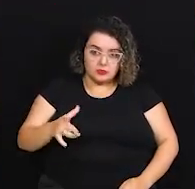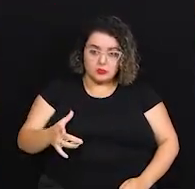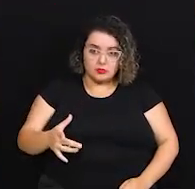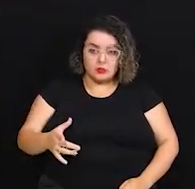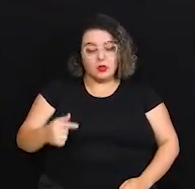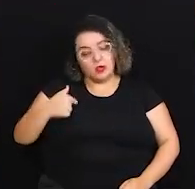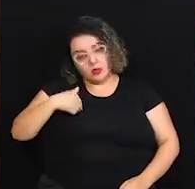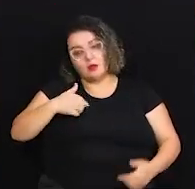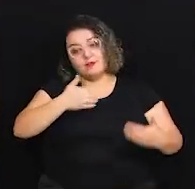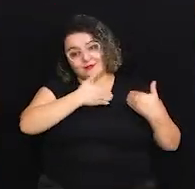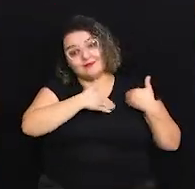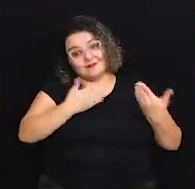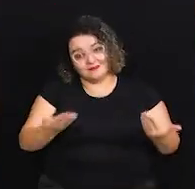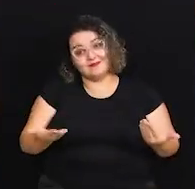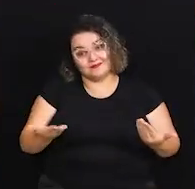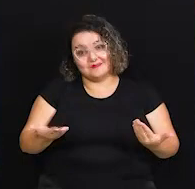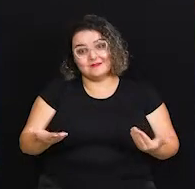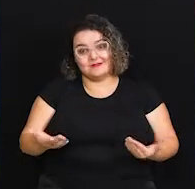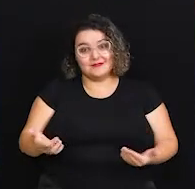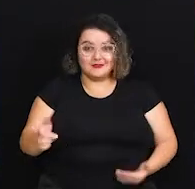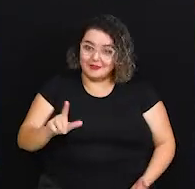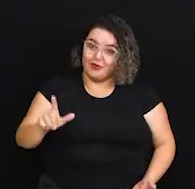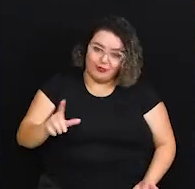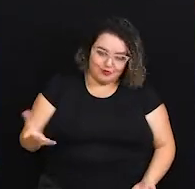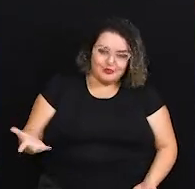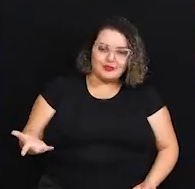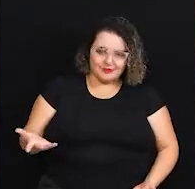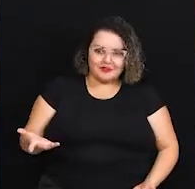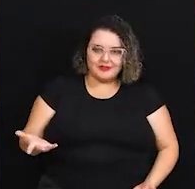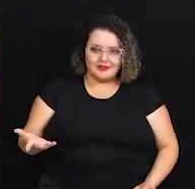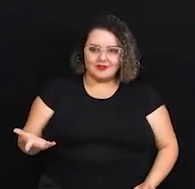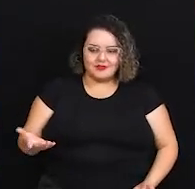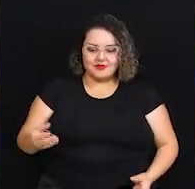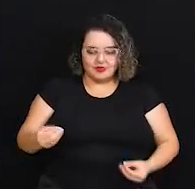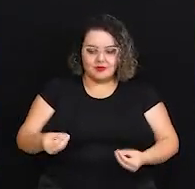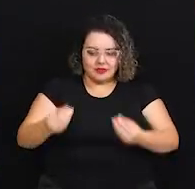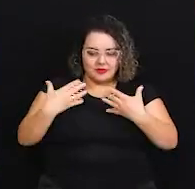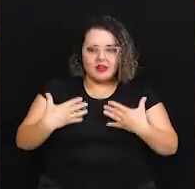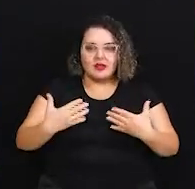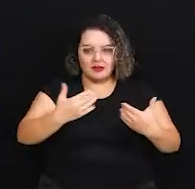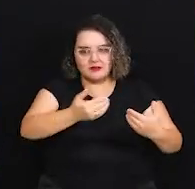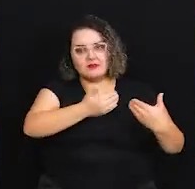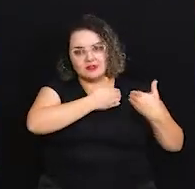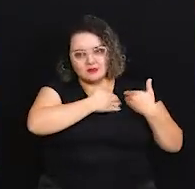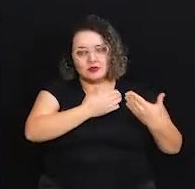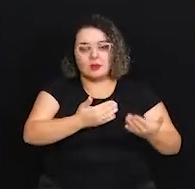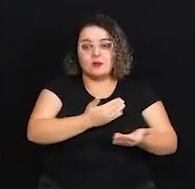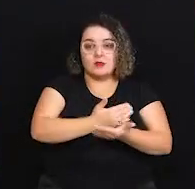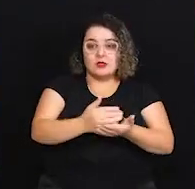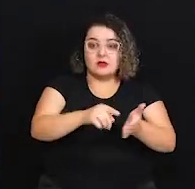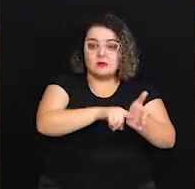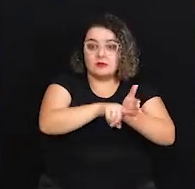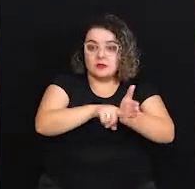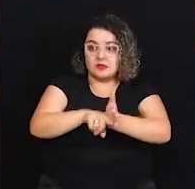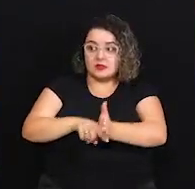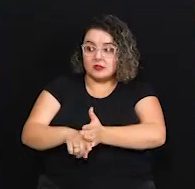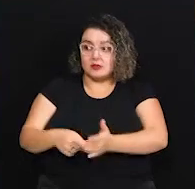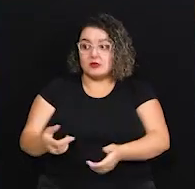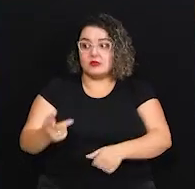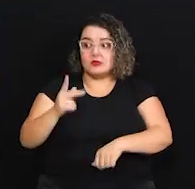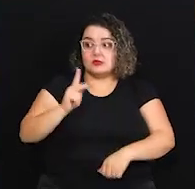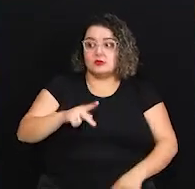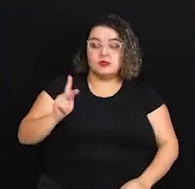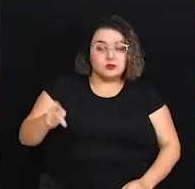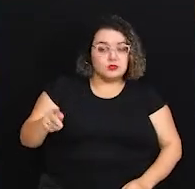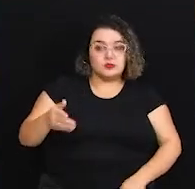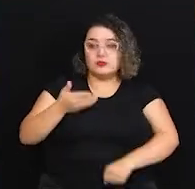da responsabilidade, né, por motivos óbvios, né? Já fui incumbida da responsabilidade, já comecei a pesquisar, comecei a ir atrás dos meus professores